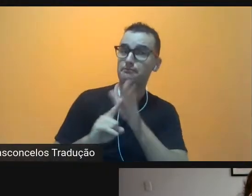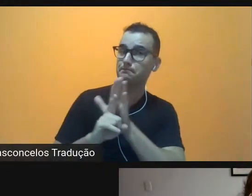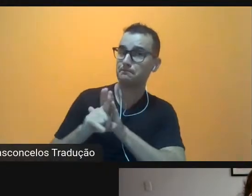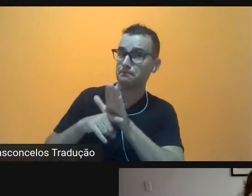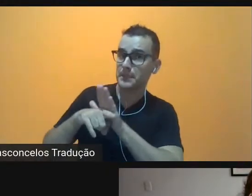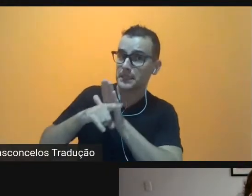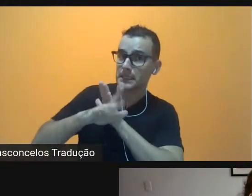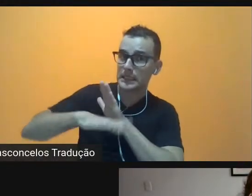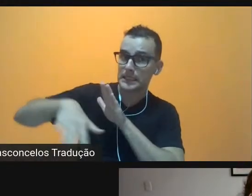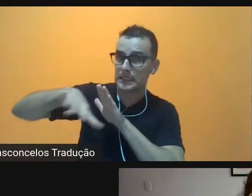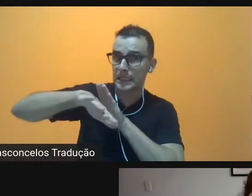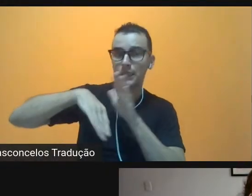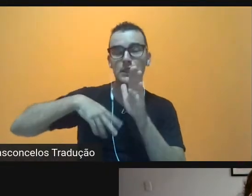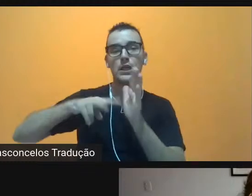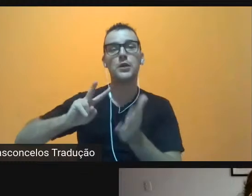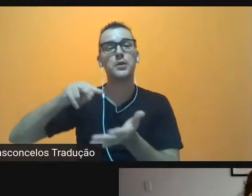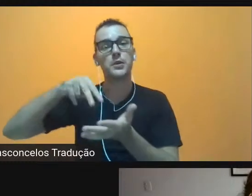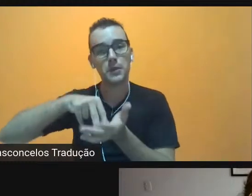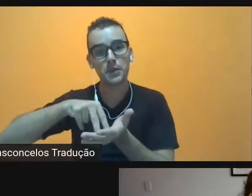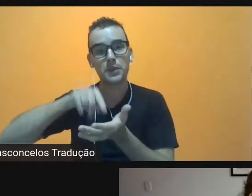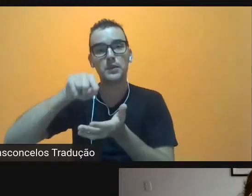e aí eu fui no